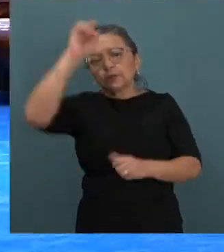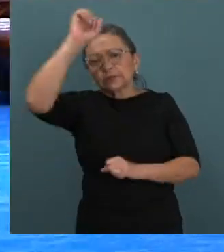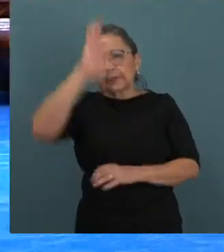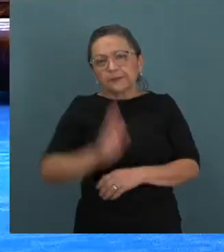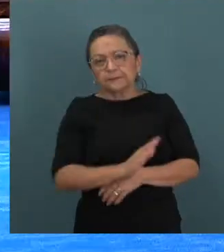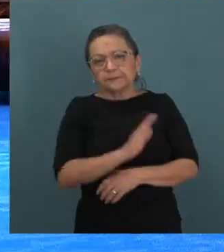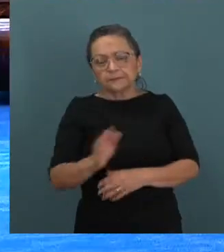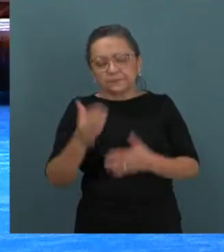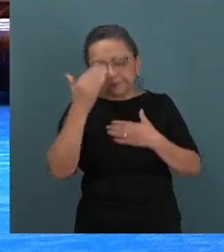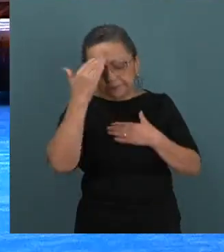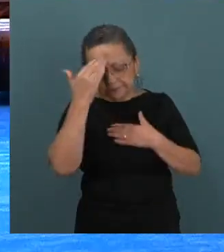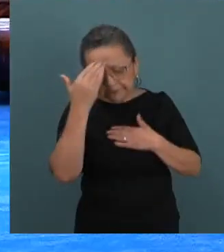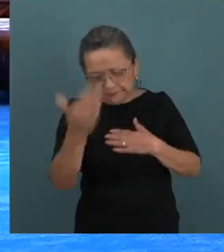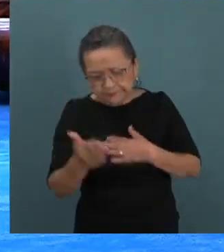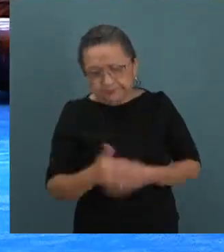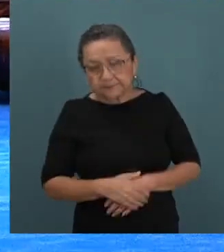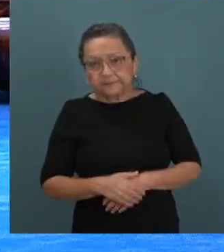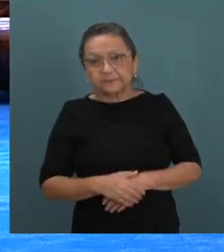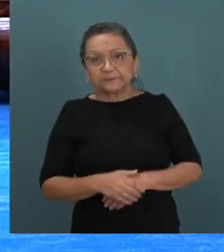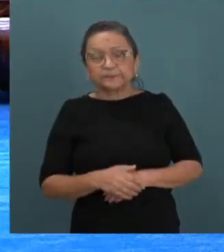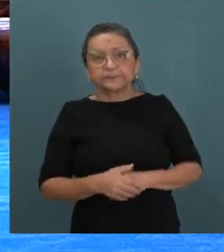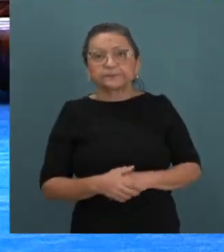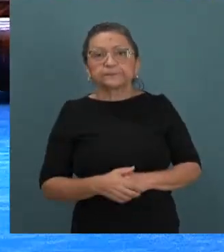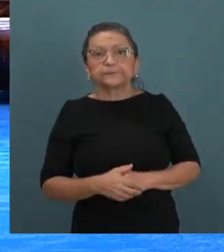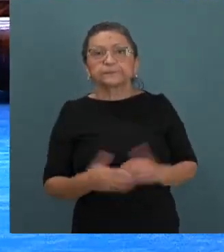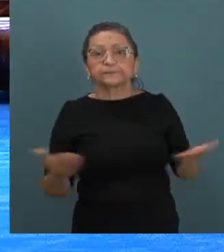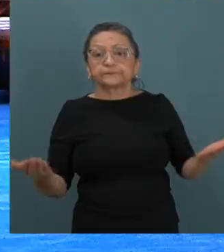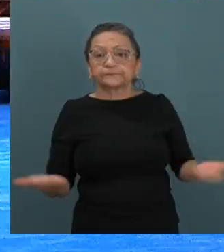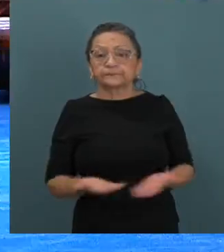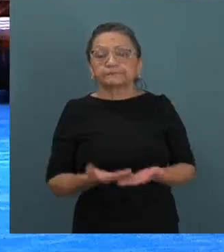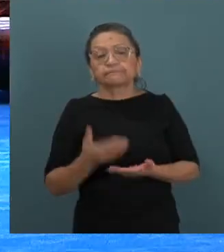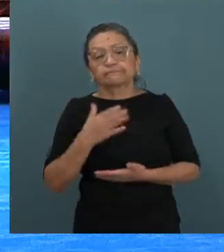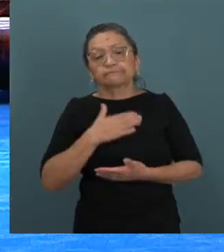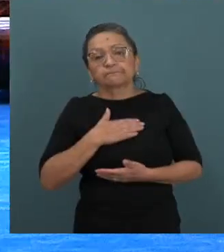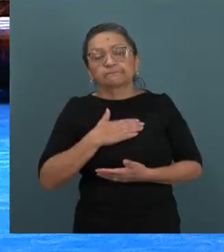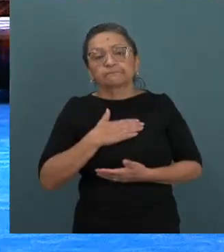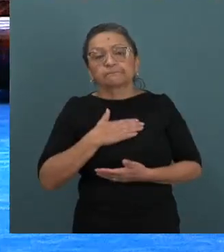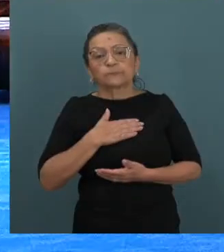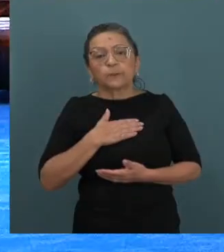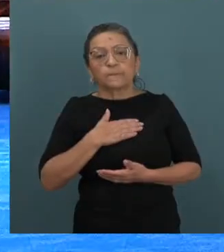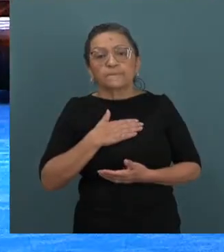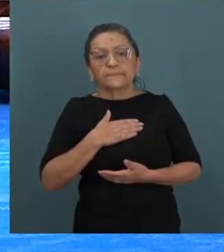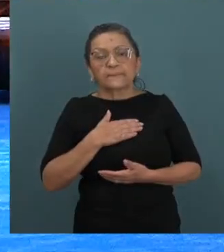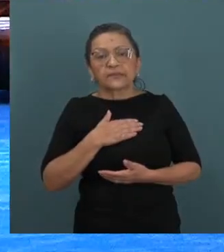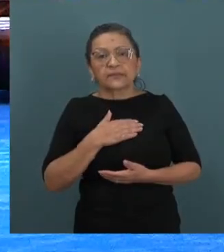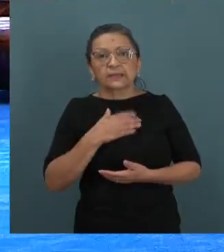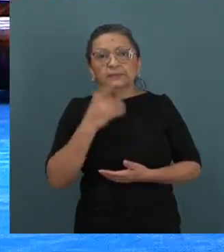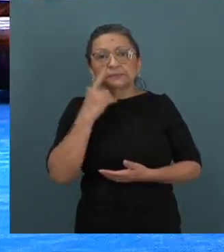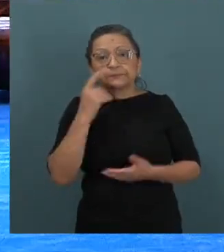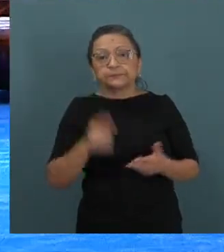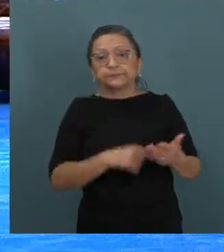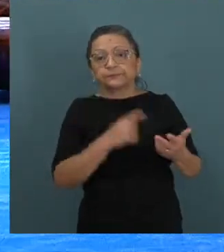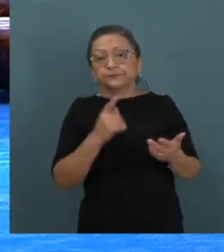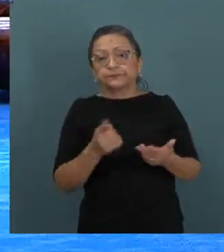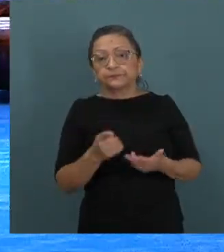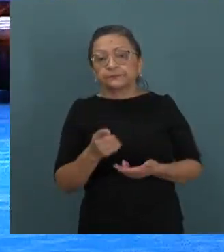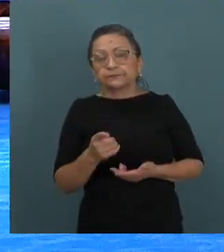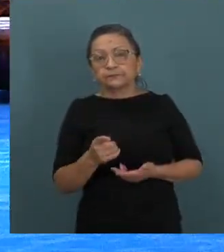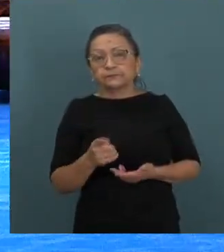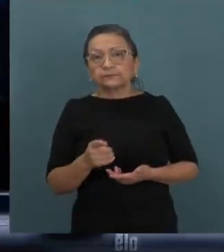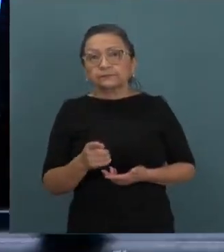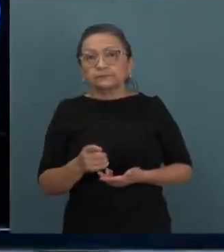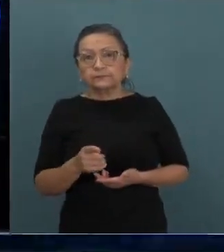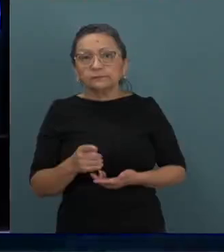obrigado. Obrigado, senador Eduardo Girão, pela presença em nossa tribuna. Como próxima